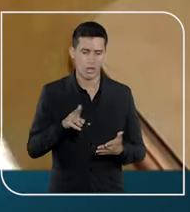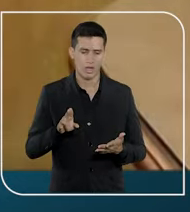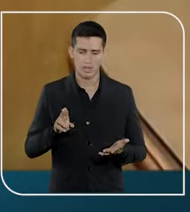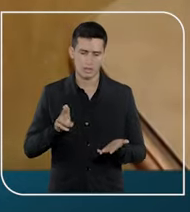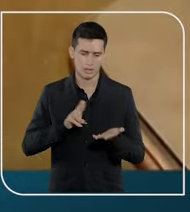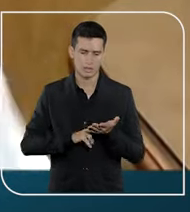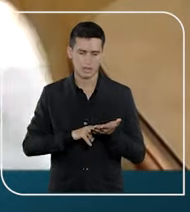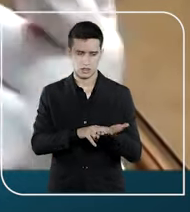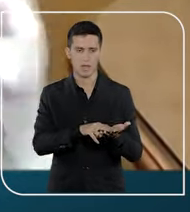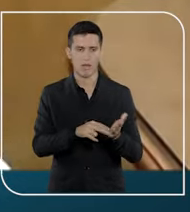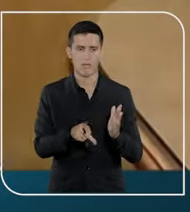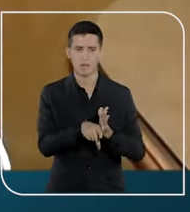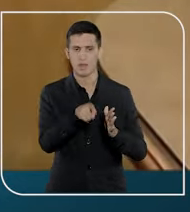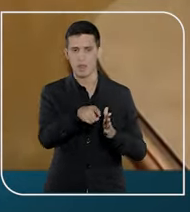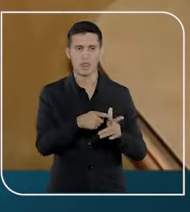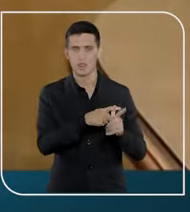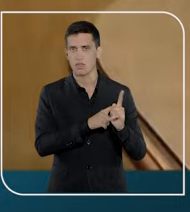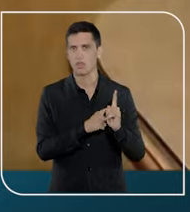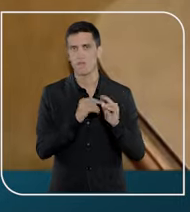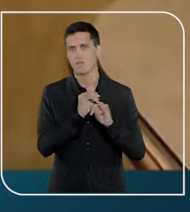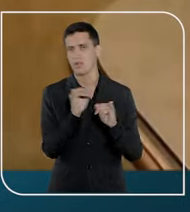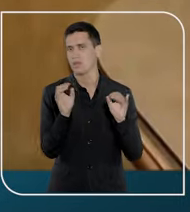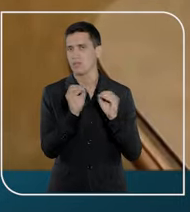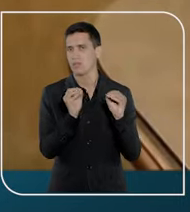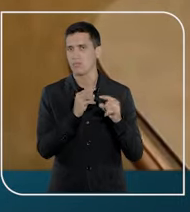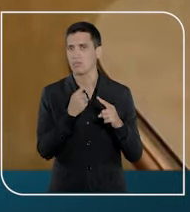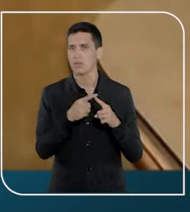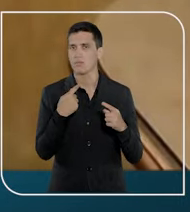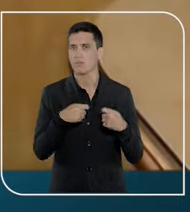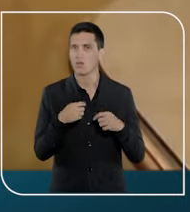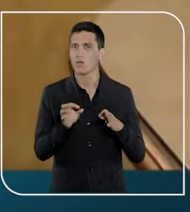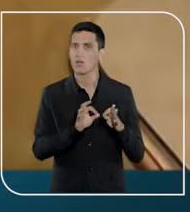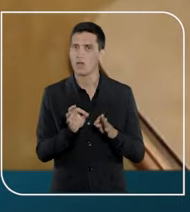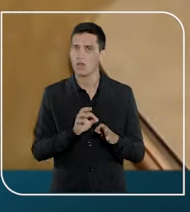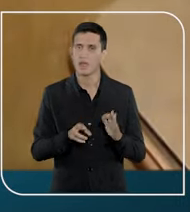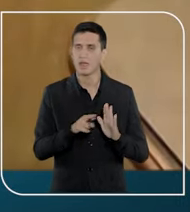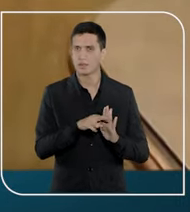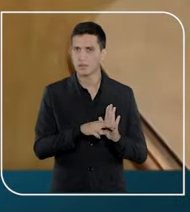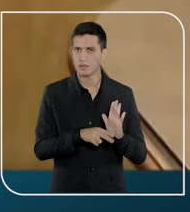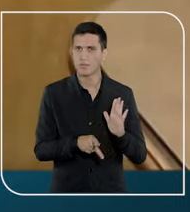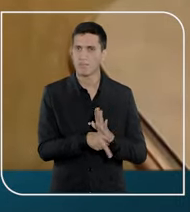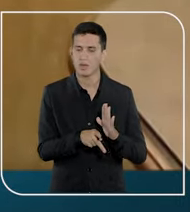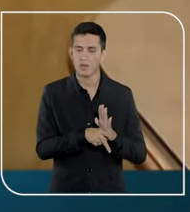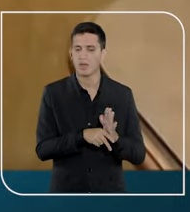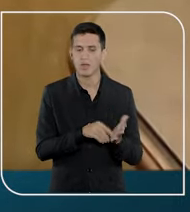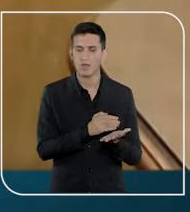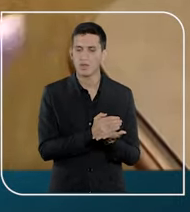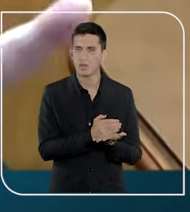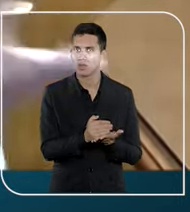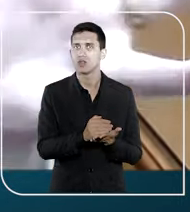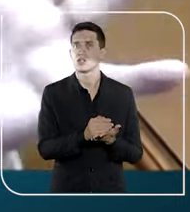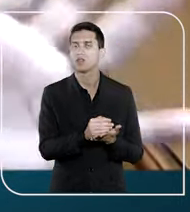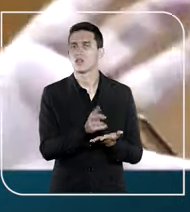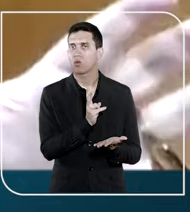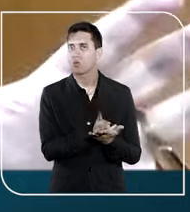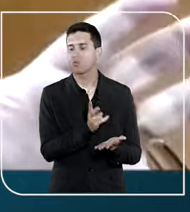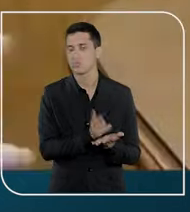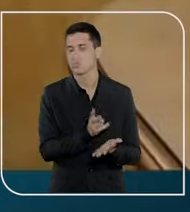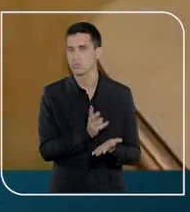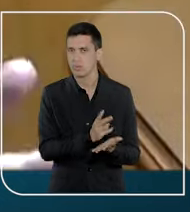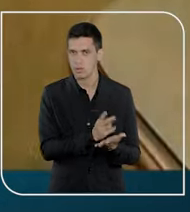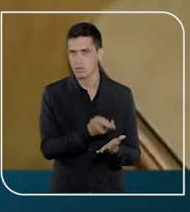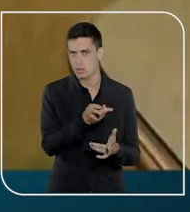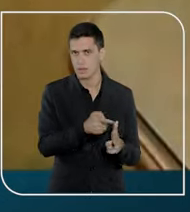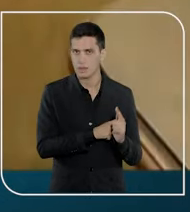adjudicação porque precisa fazer a regra do princípio da continuidade dos atos registrados. Se fosse um